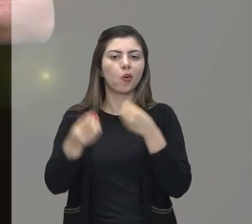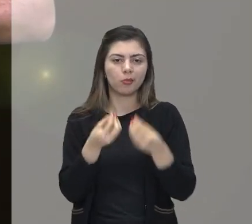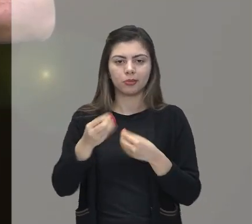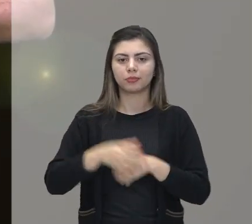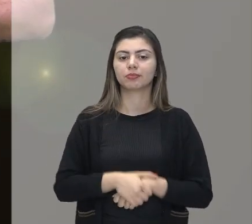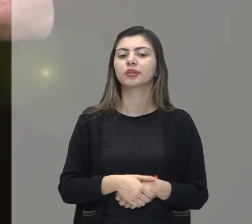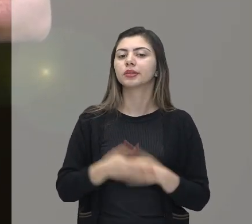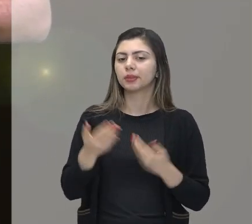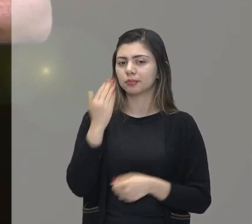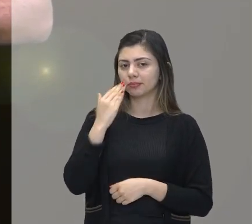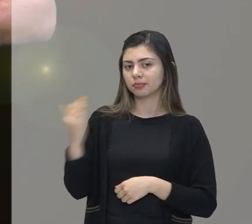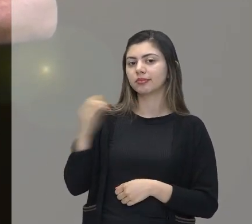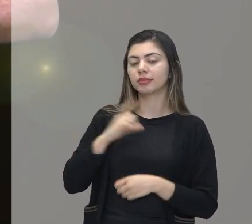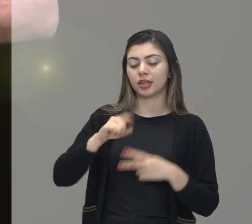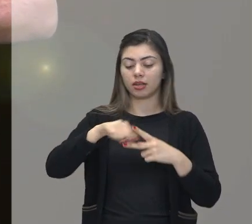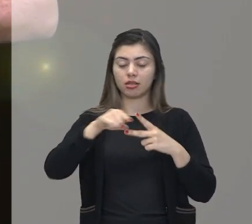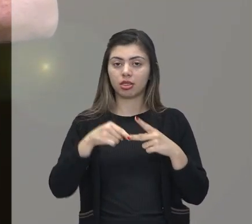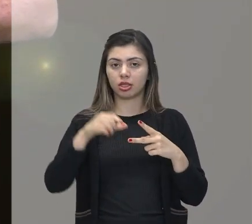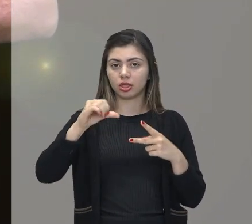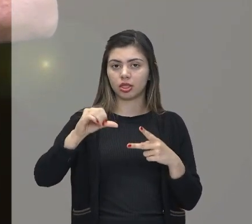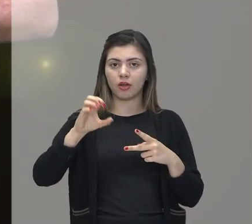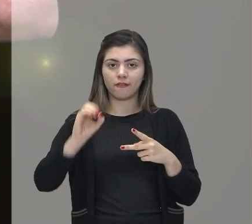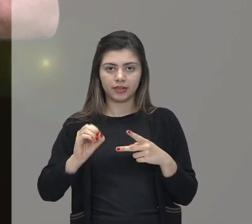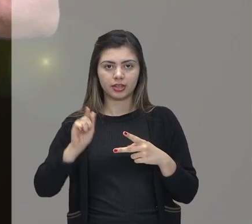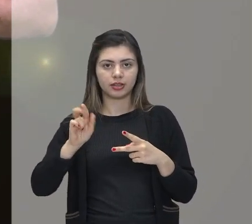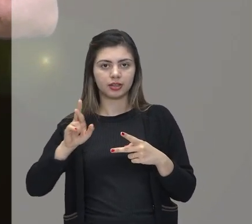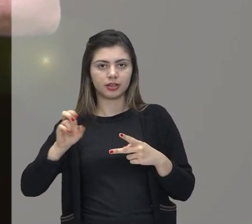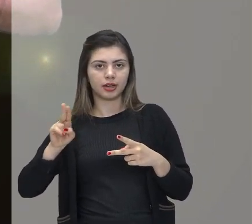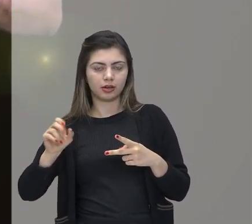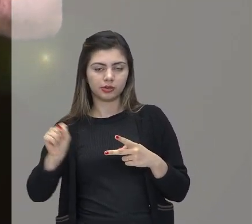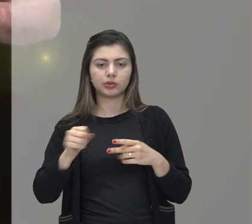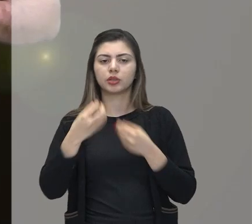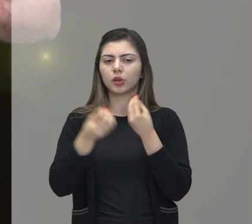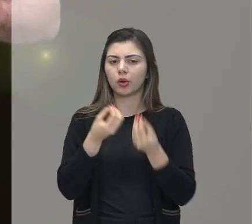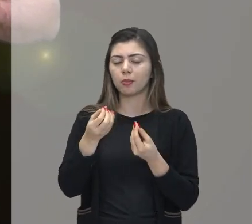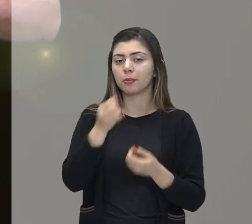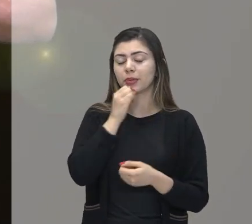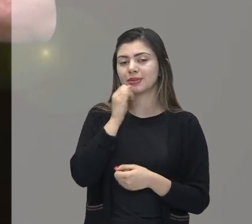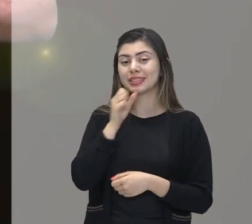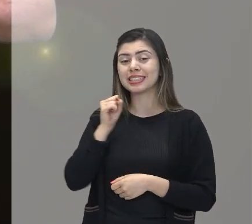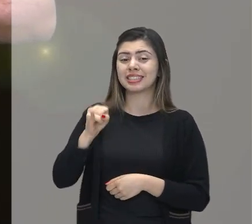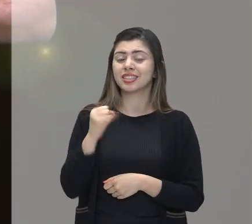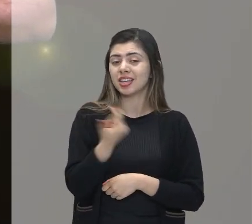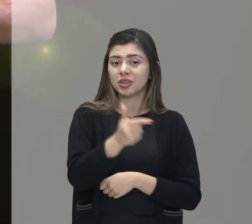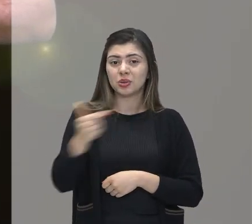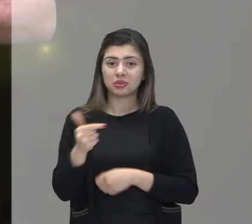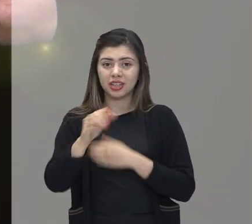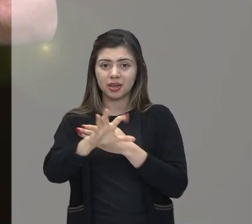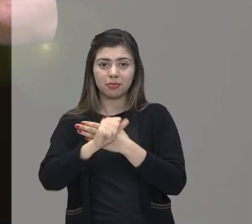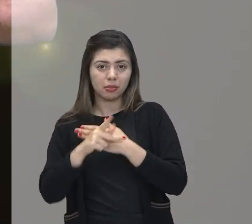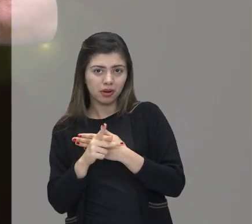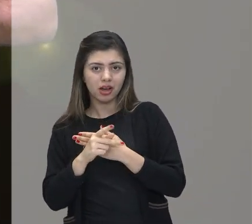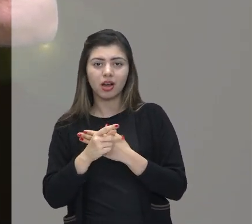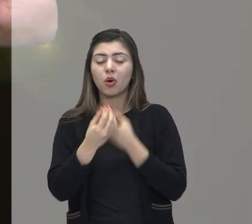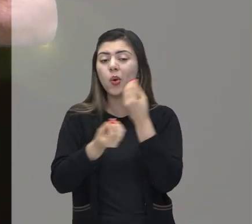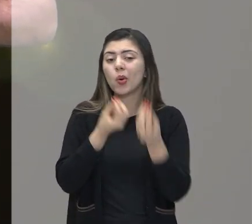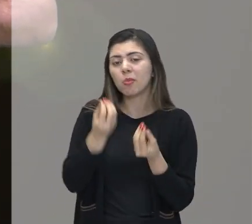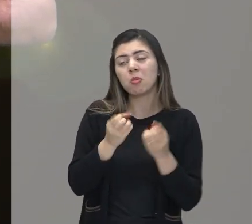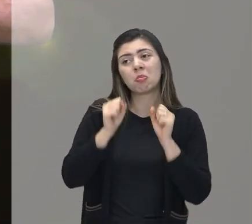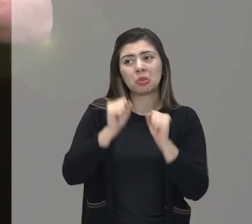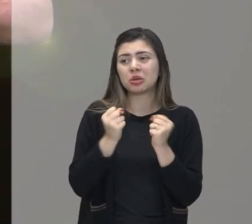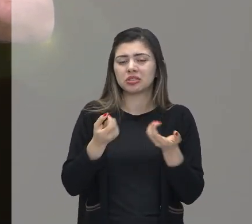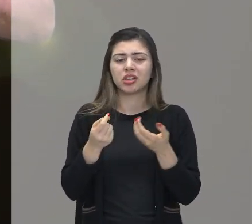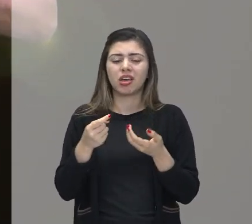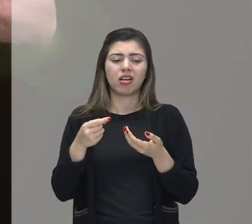formam um ângulo de 90 graus. E aí o que acontece? Quando a luz é não polarizada, esse campo elétrico ele pode oscilar em qualquer